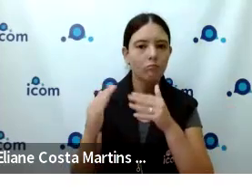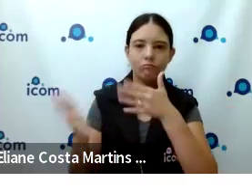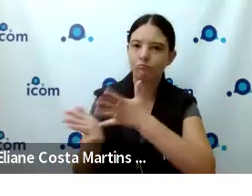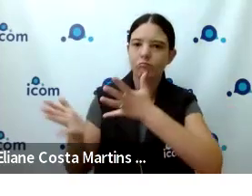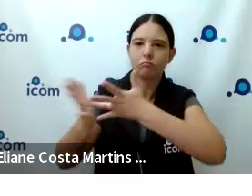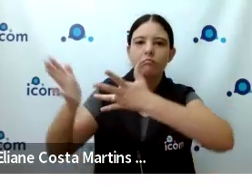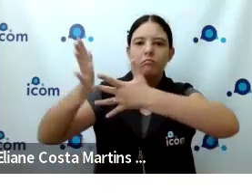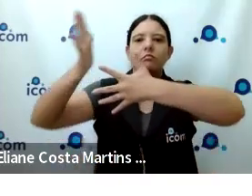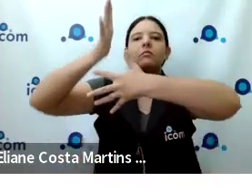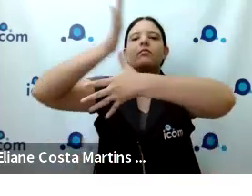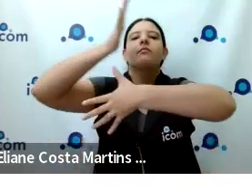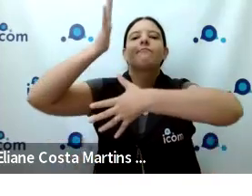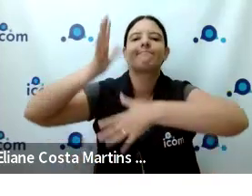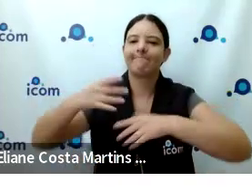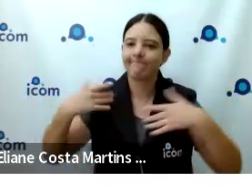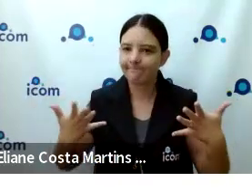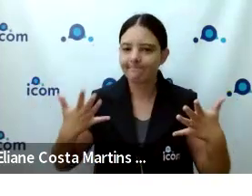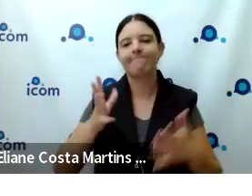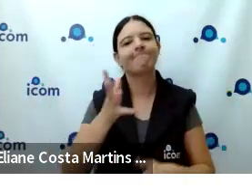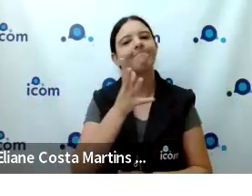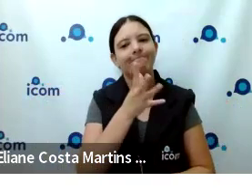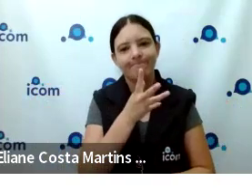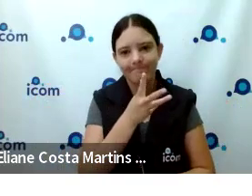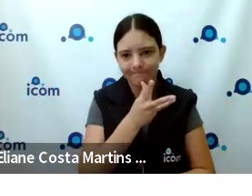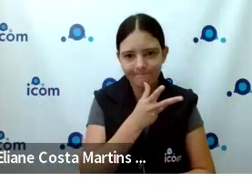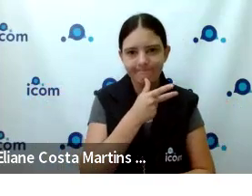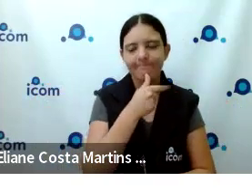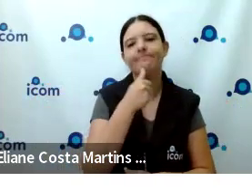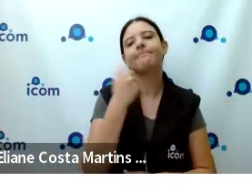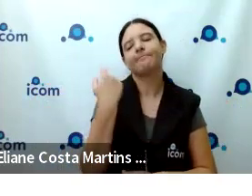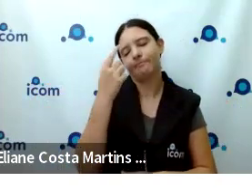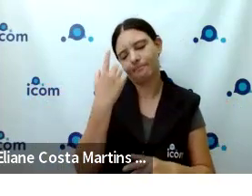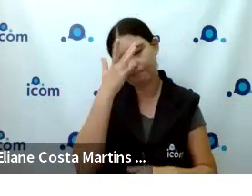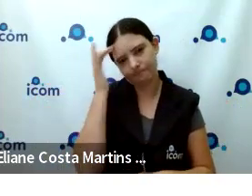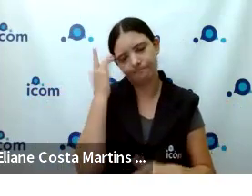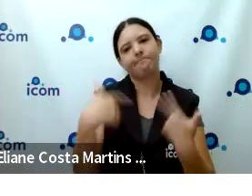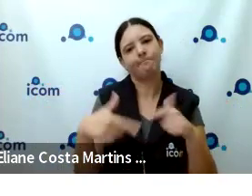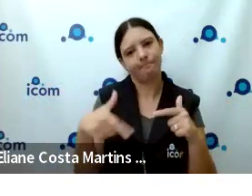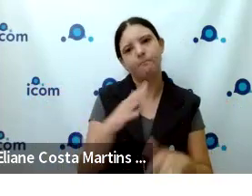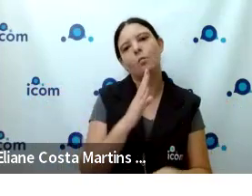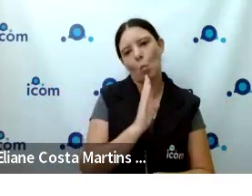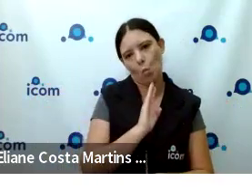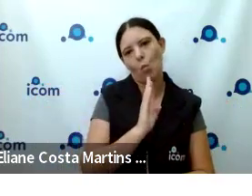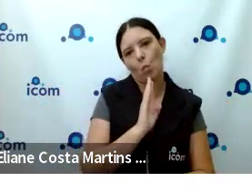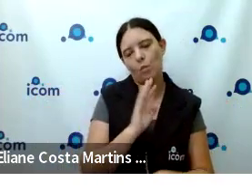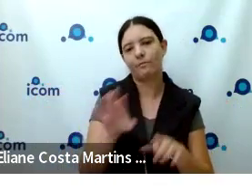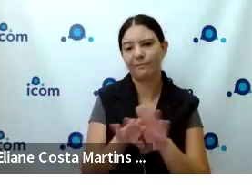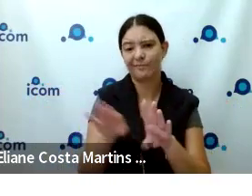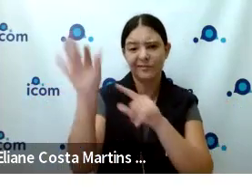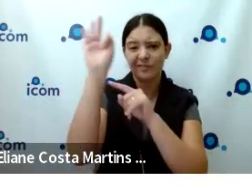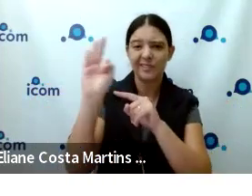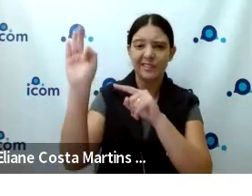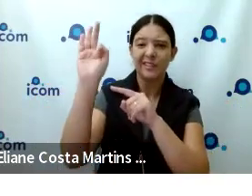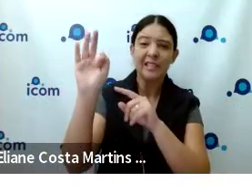que causa não apenas a demora no processo. Quem trabalha na área sabe, o processo administrativo federal, ele dura em